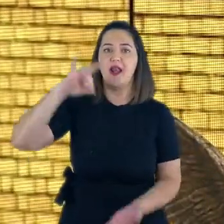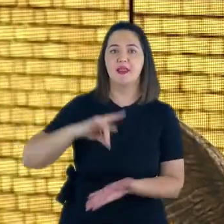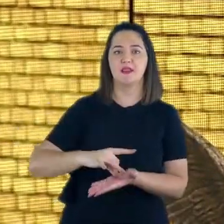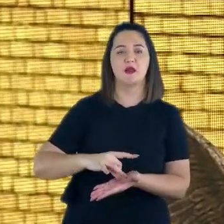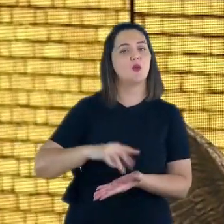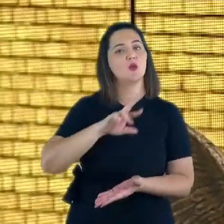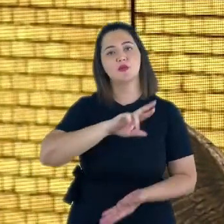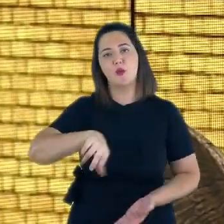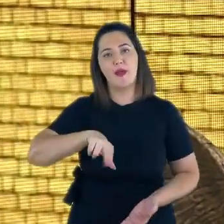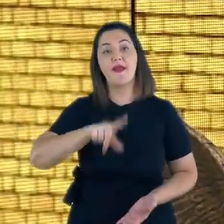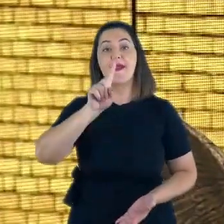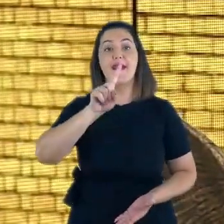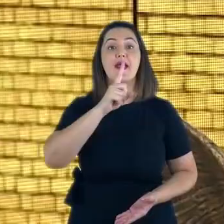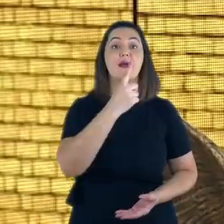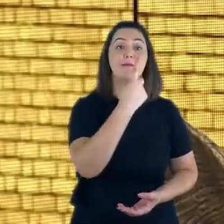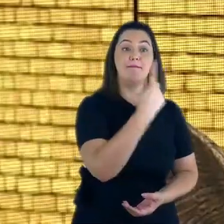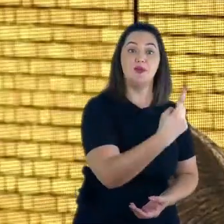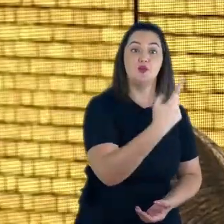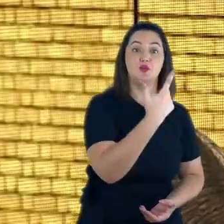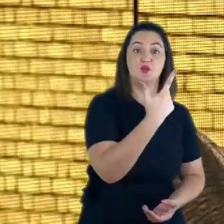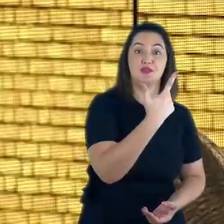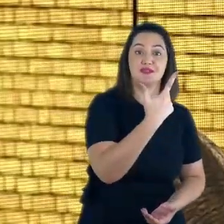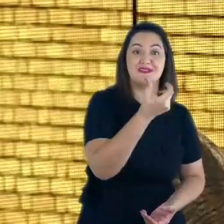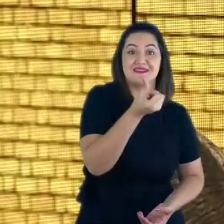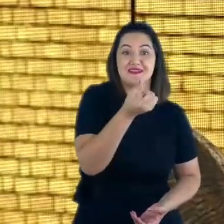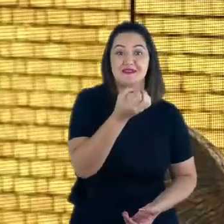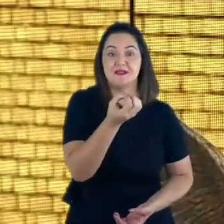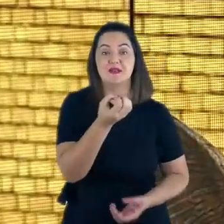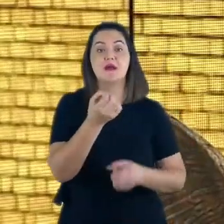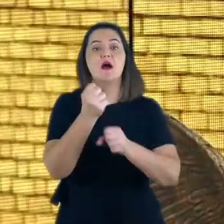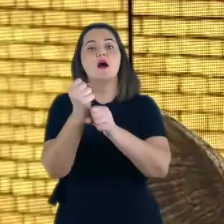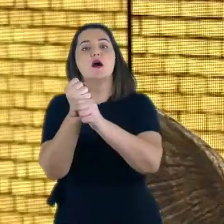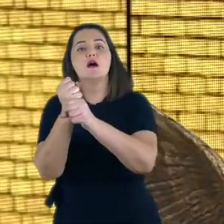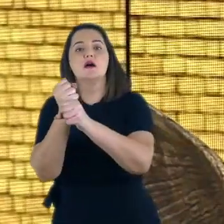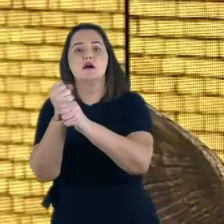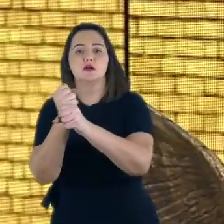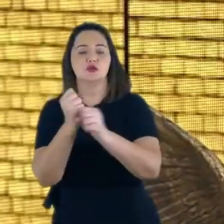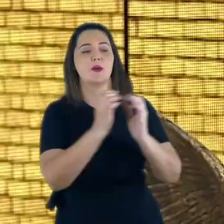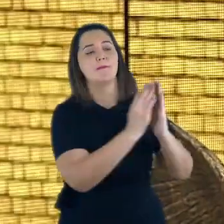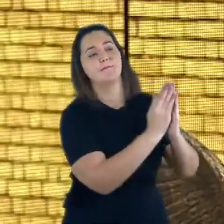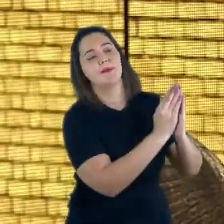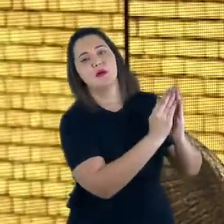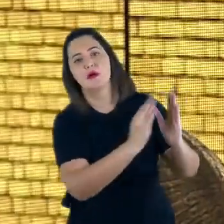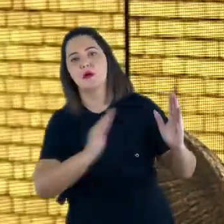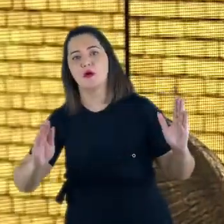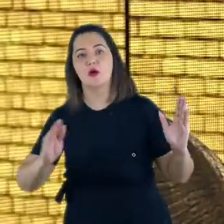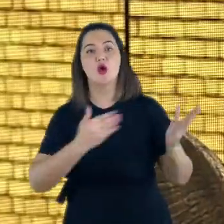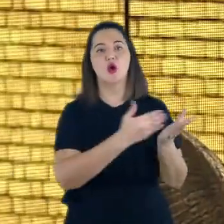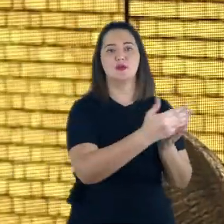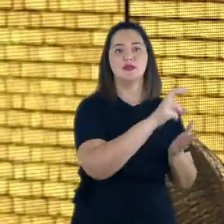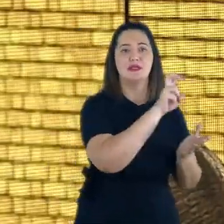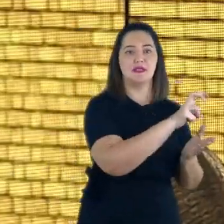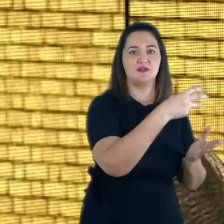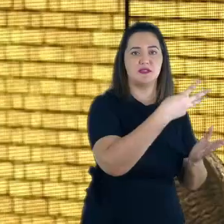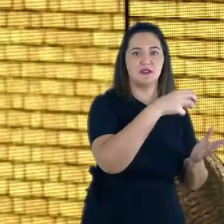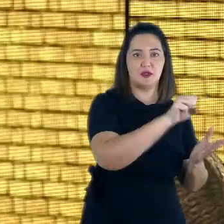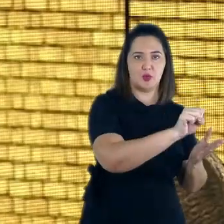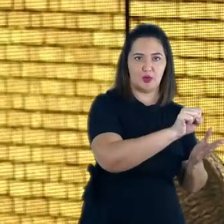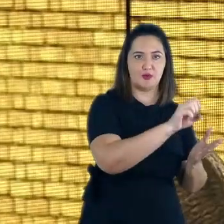de 1260 anos, que, como eu mostrei num programa anterior, começaram em